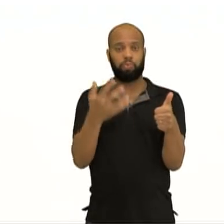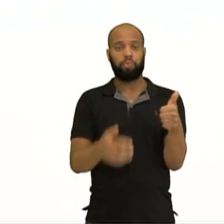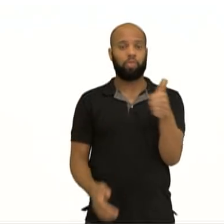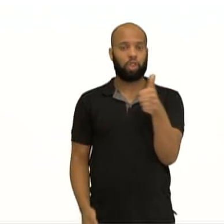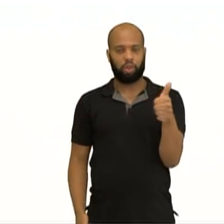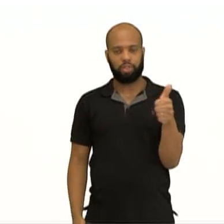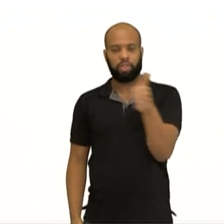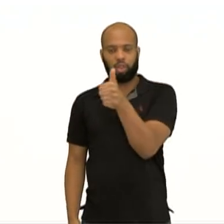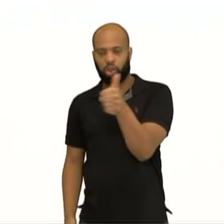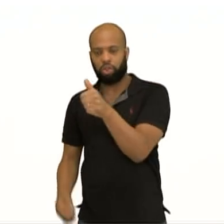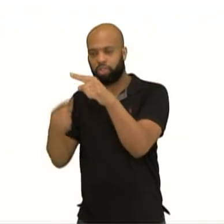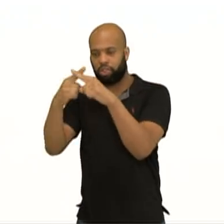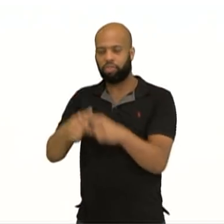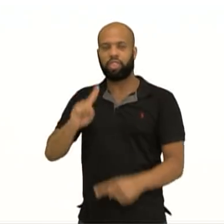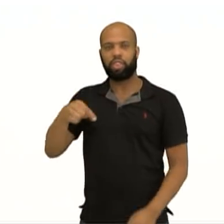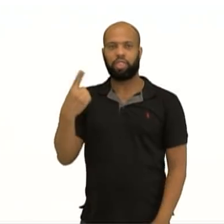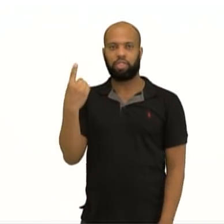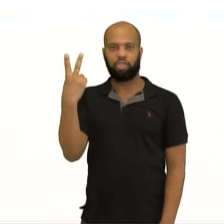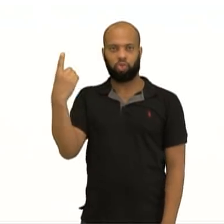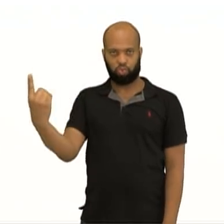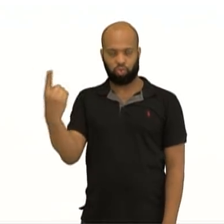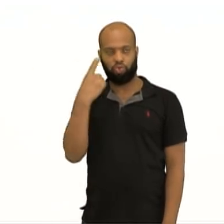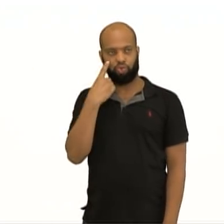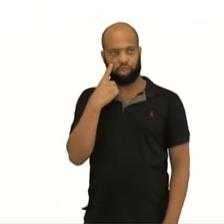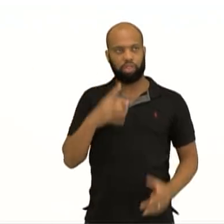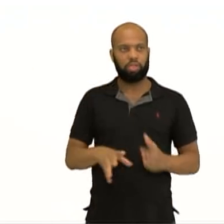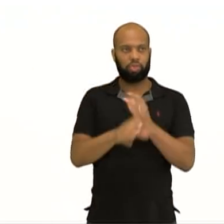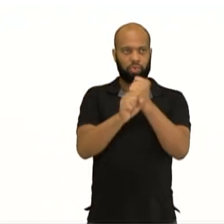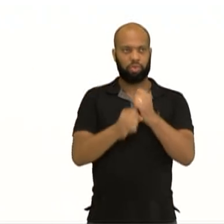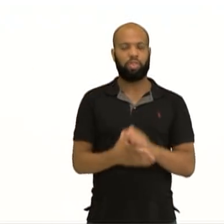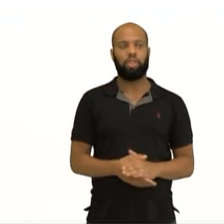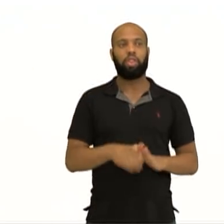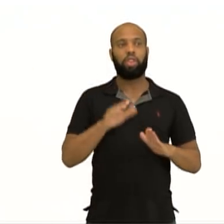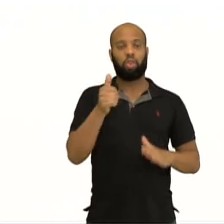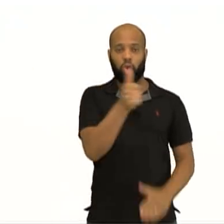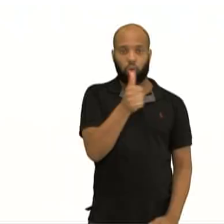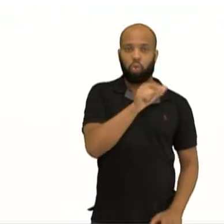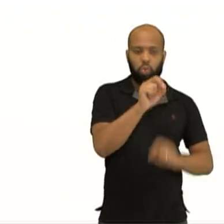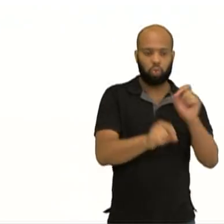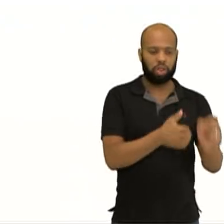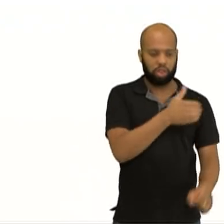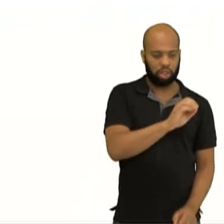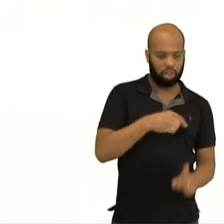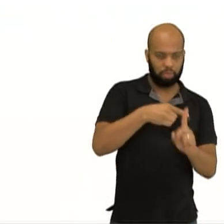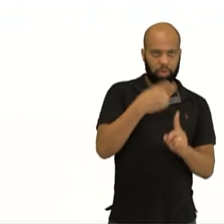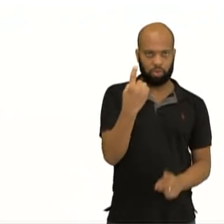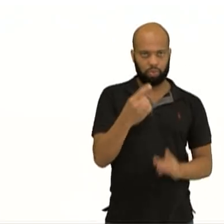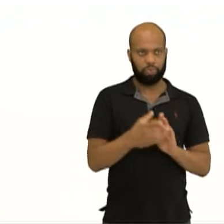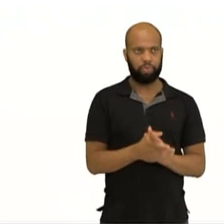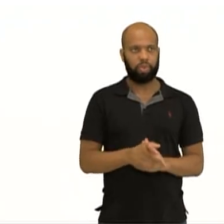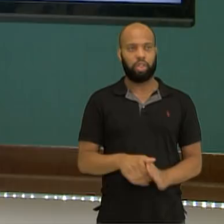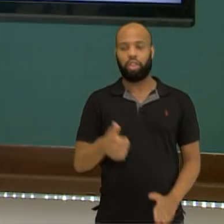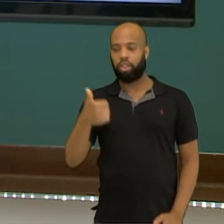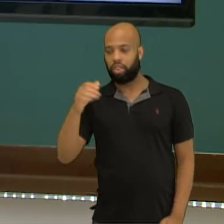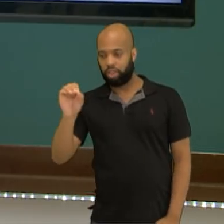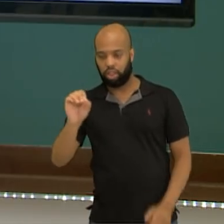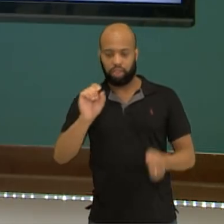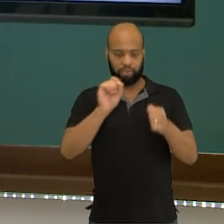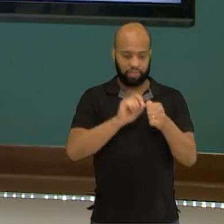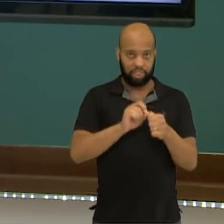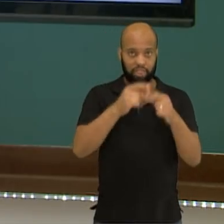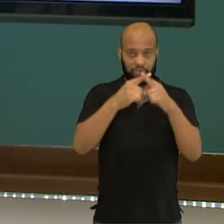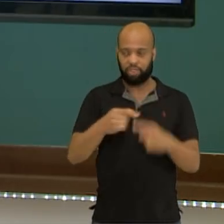vezes 11 dá 121. Olha aqui uma estratégia de cálculo mental. 11 eu posso pensar que é o 10 mais 1. 10 vezes 11